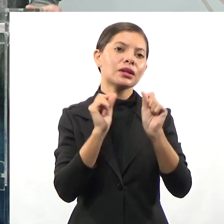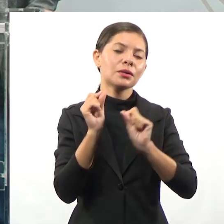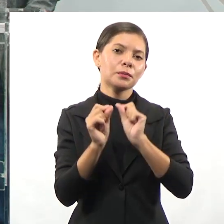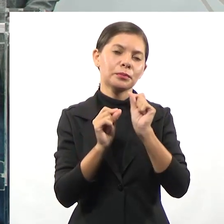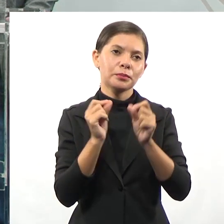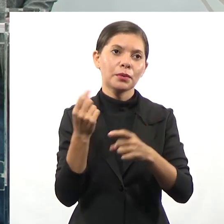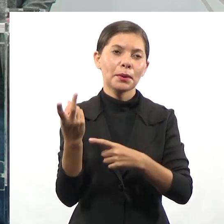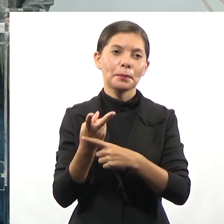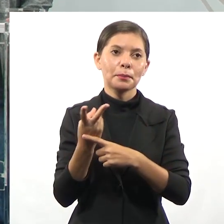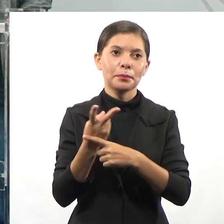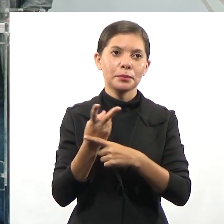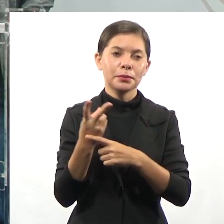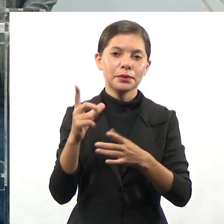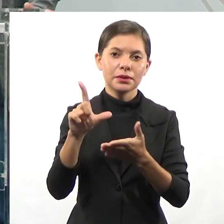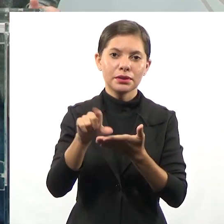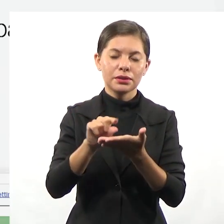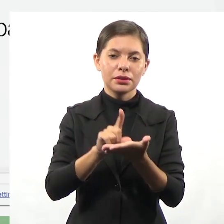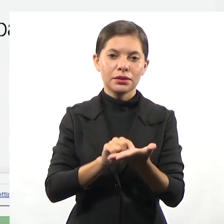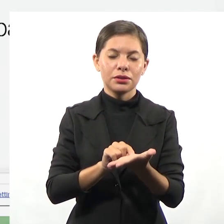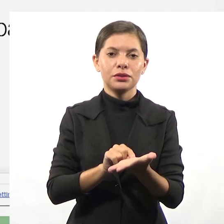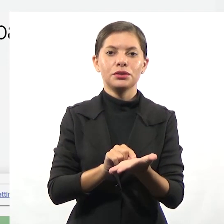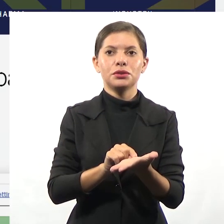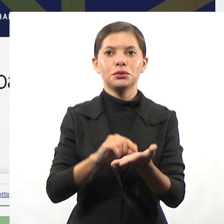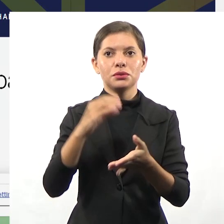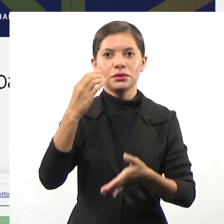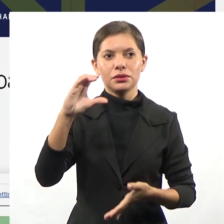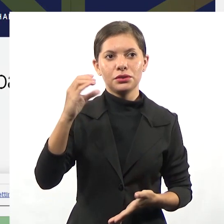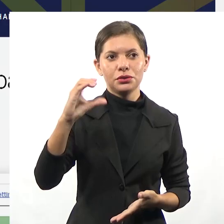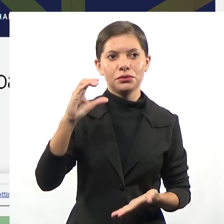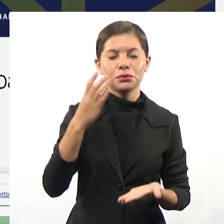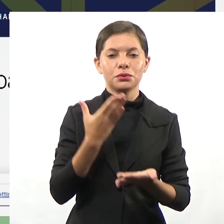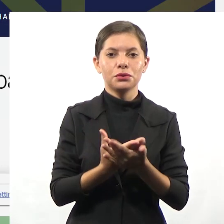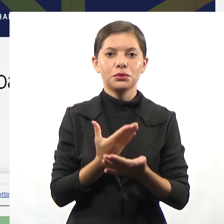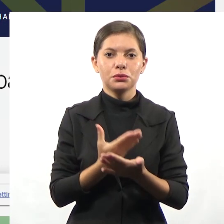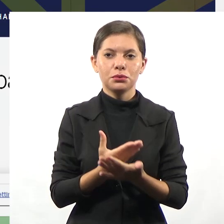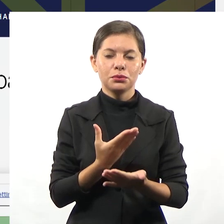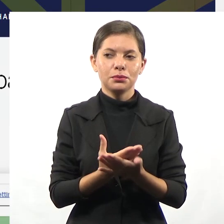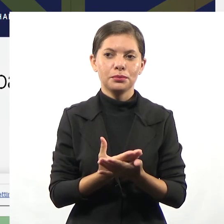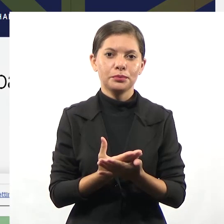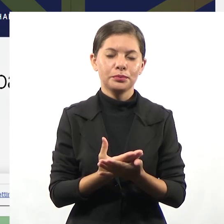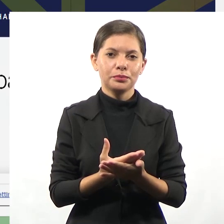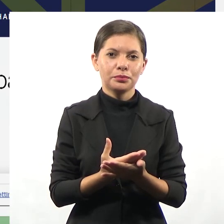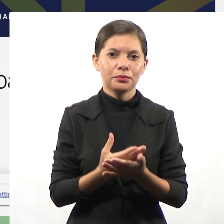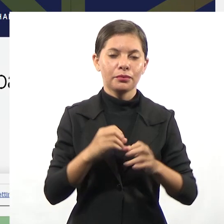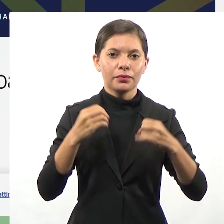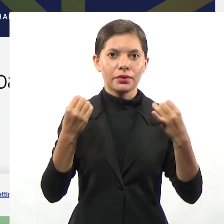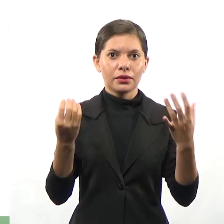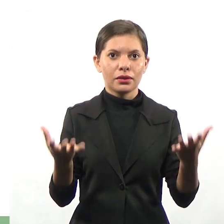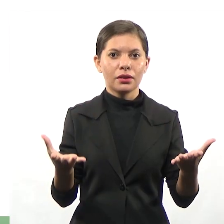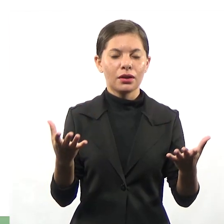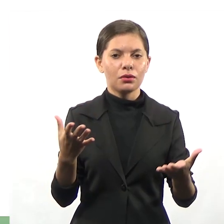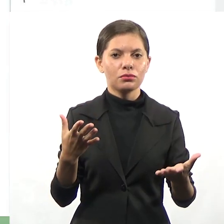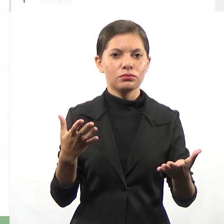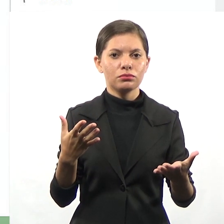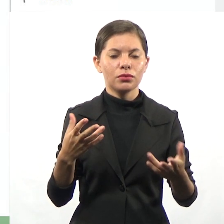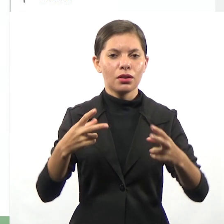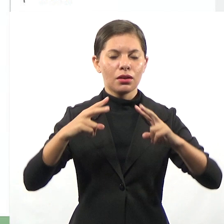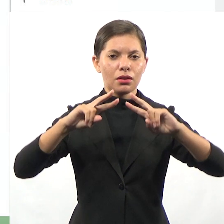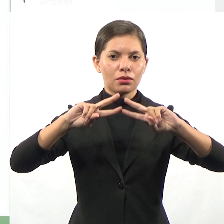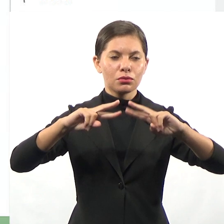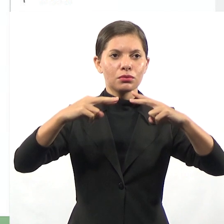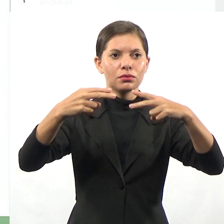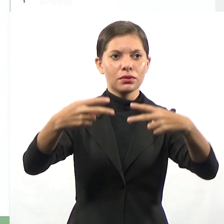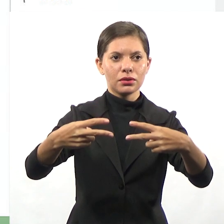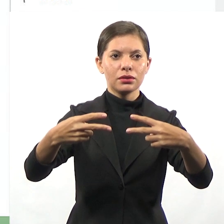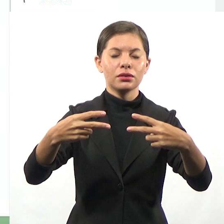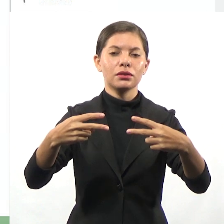artigos científicos. Então, aqui estou no link disponibilizado e vou vir no botão Acesso. Quando eu